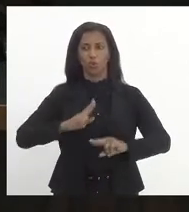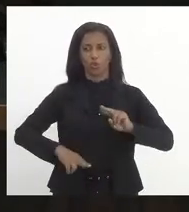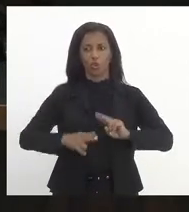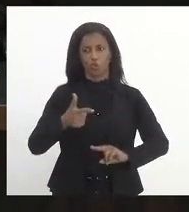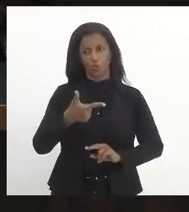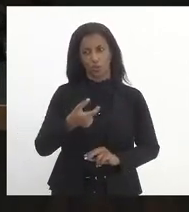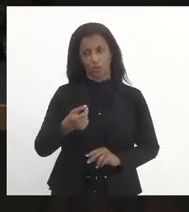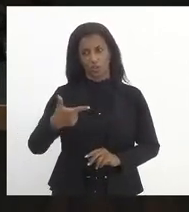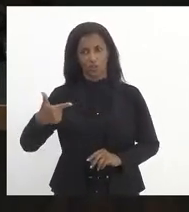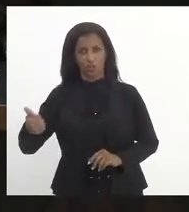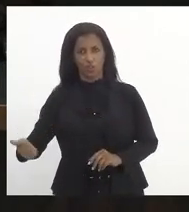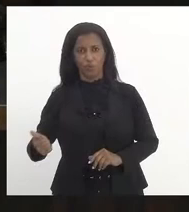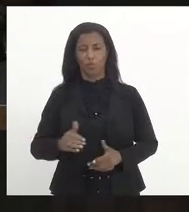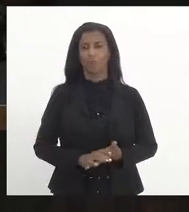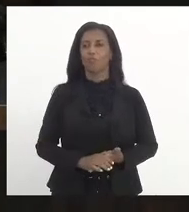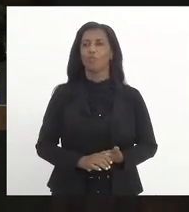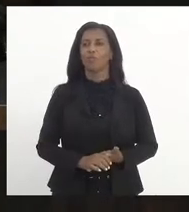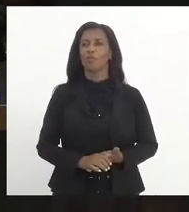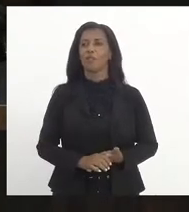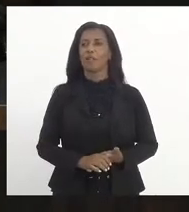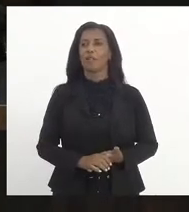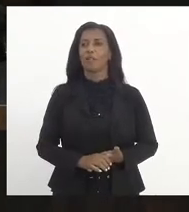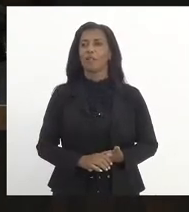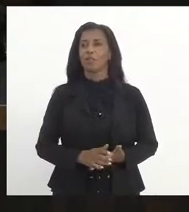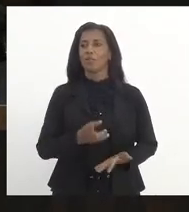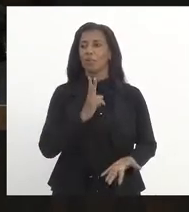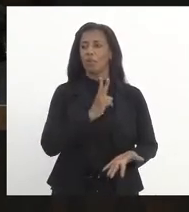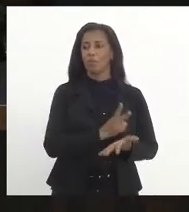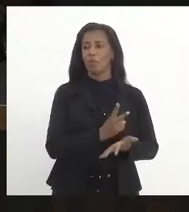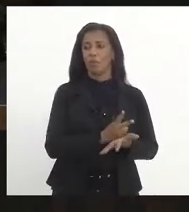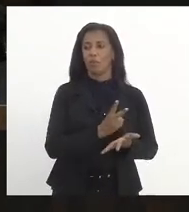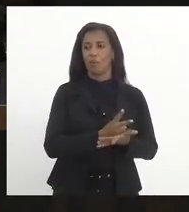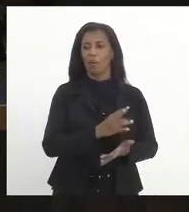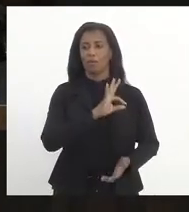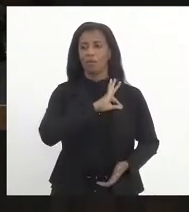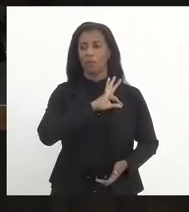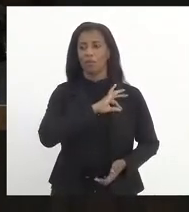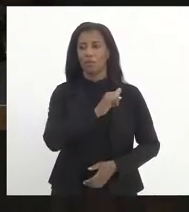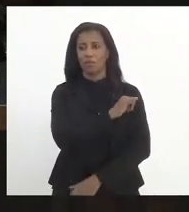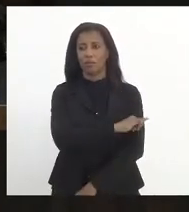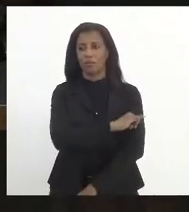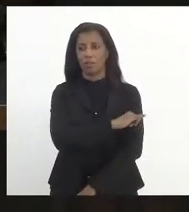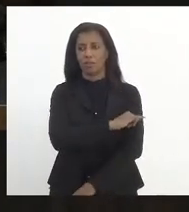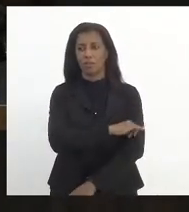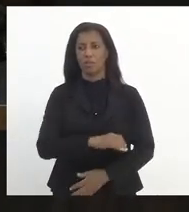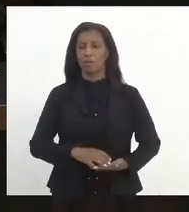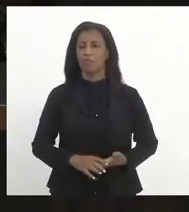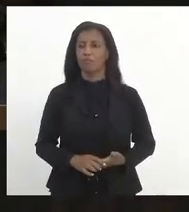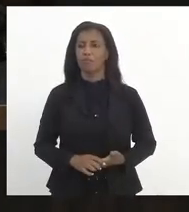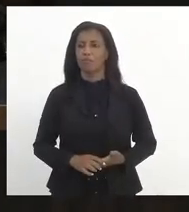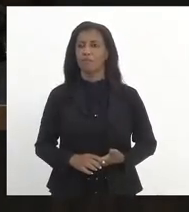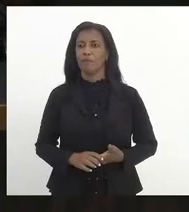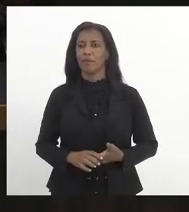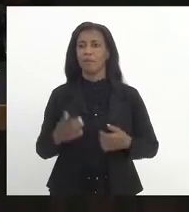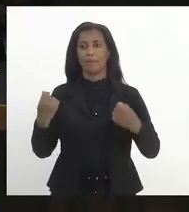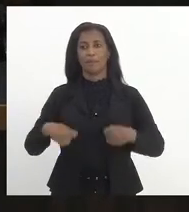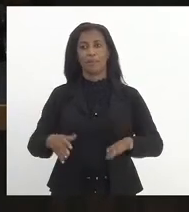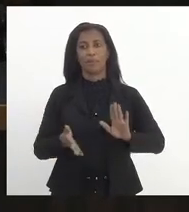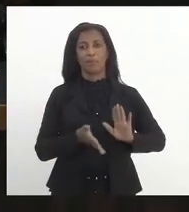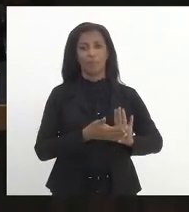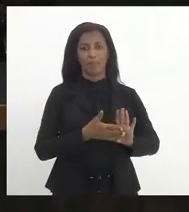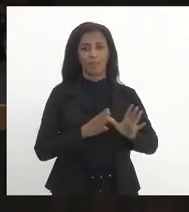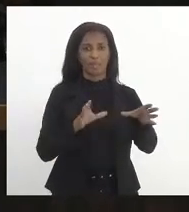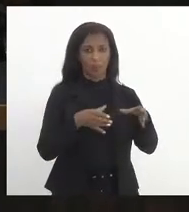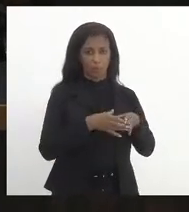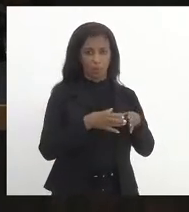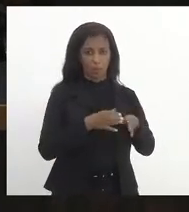3586/21 de junho de 2001, que dispõe sobre a reestruturação do quadro permanente da Polícia Civil no estado do Rio de Janeiro, na forma que menciona. Pendendo de pareceres das